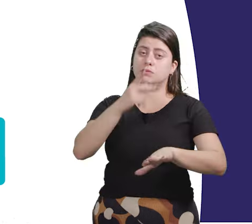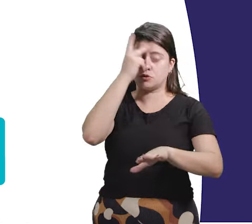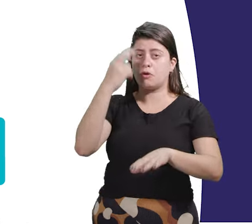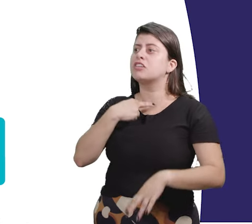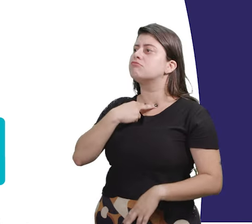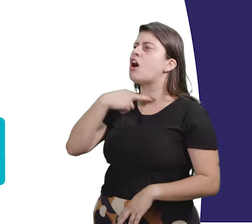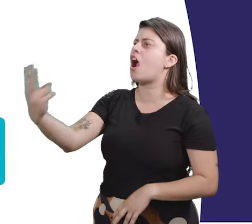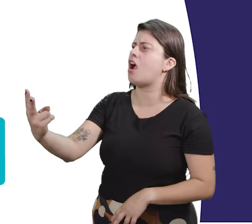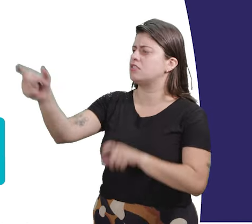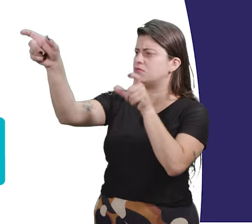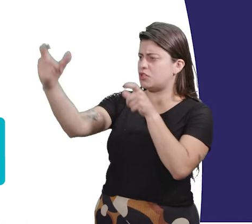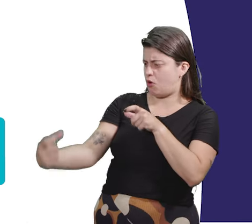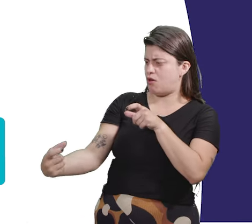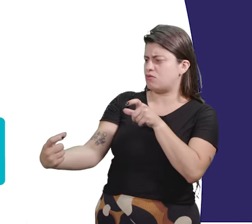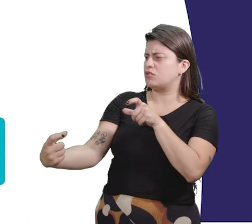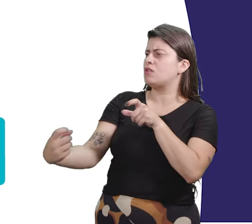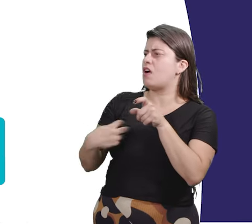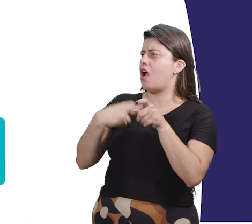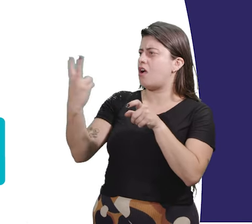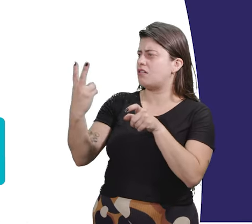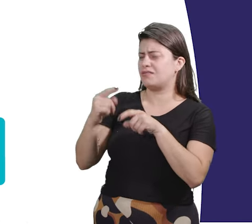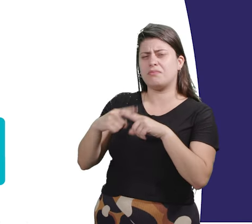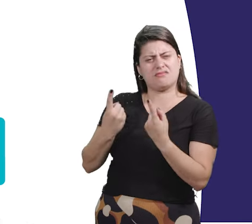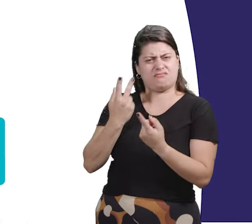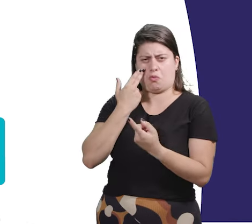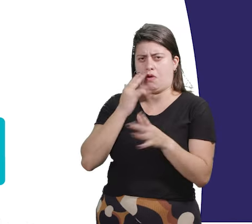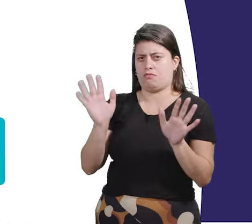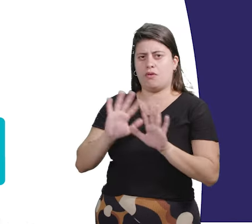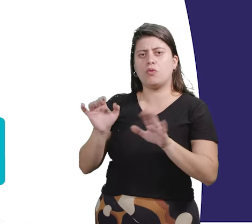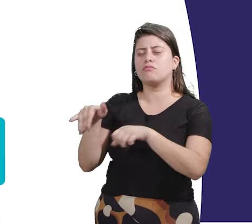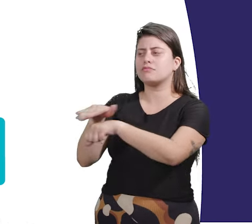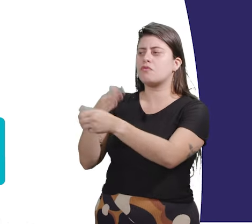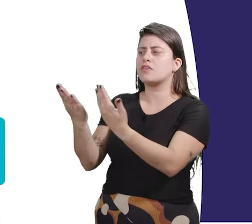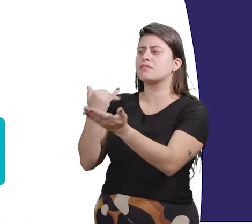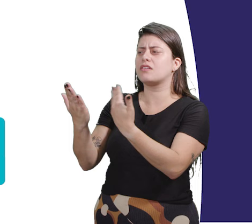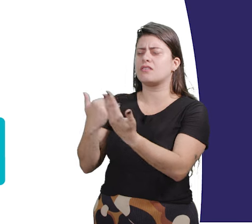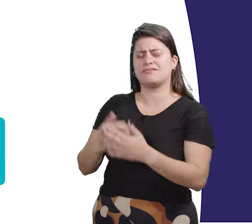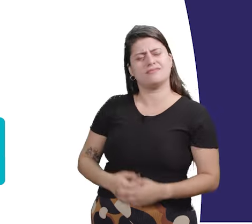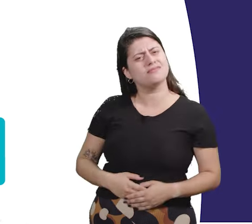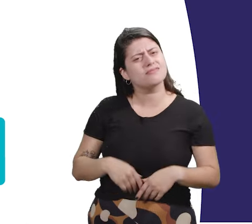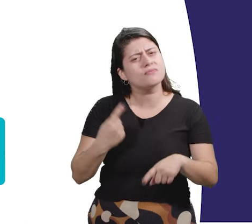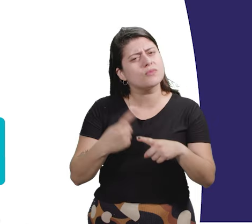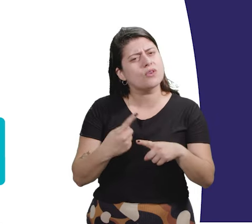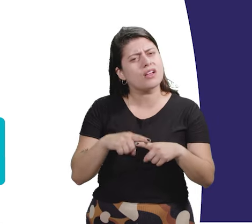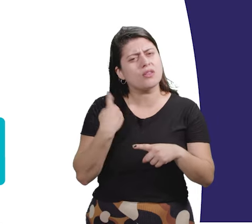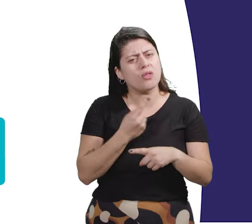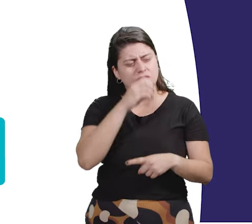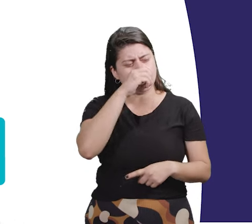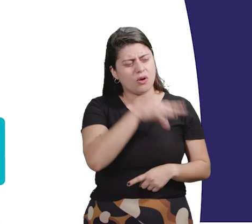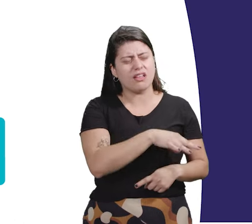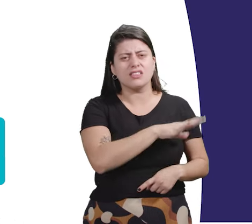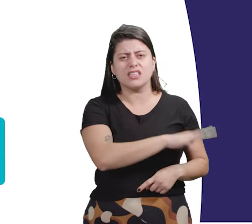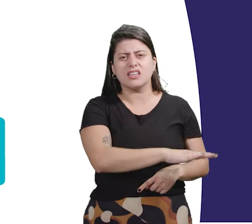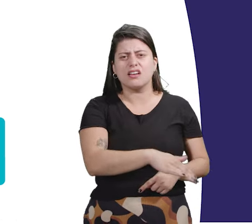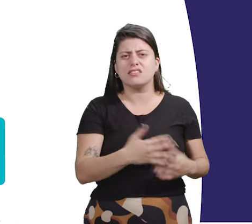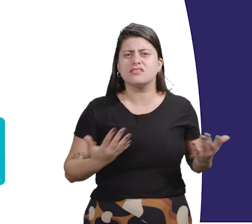comum que a gente haja com violência com a pessoa para a gente resolver esse atrito. Então, por que a gente age assim com as crianças? Eu lembro que